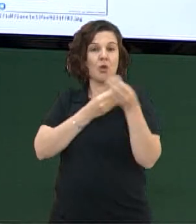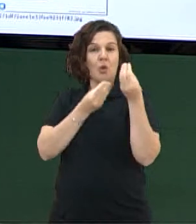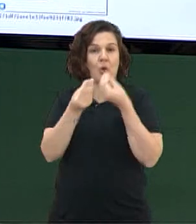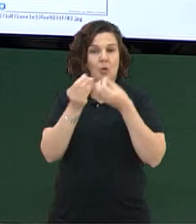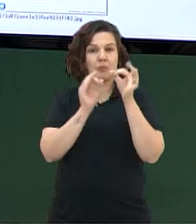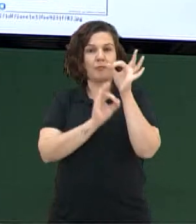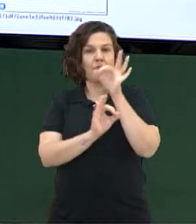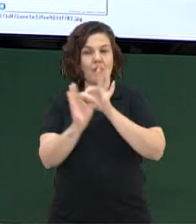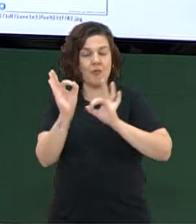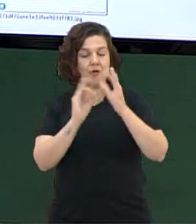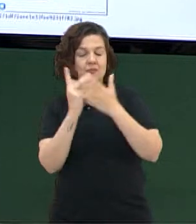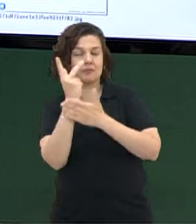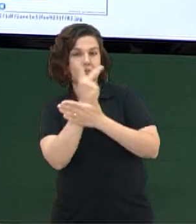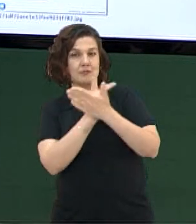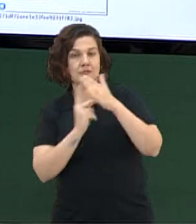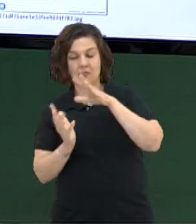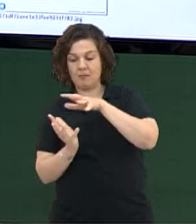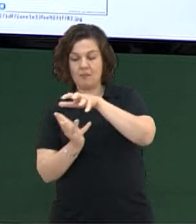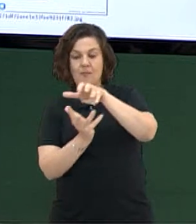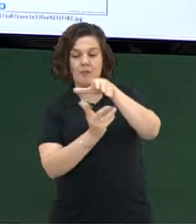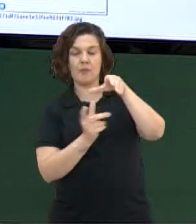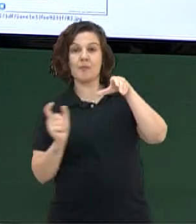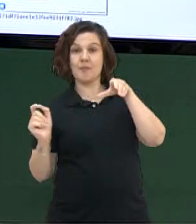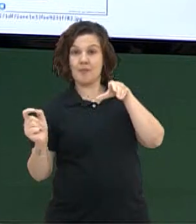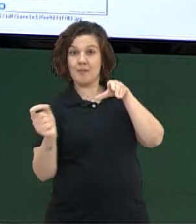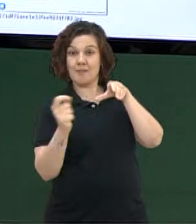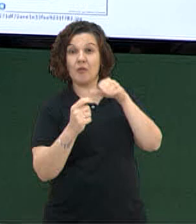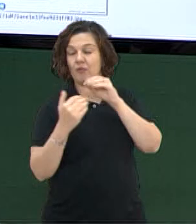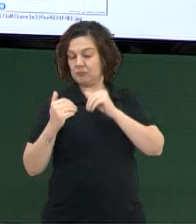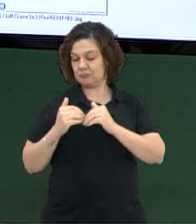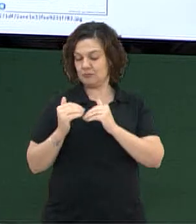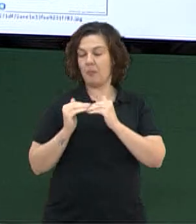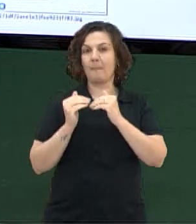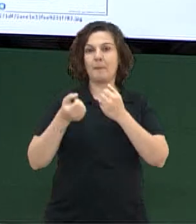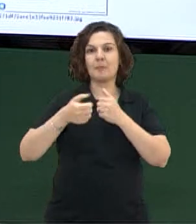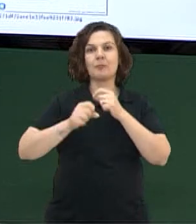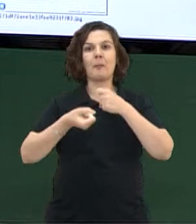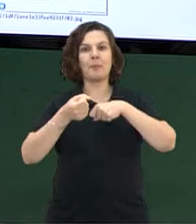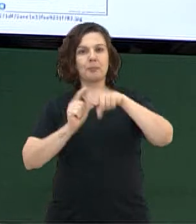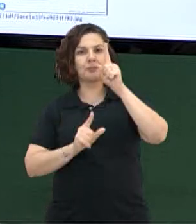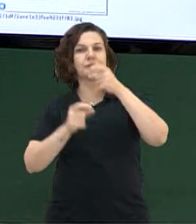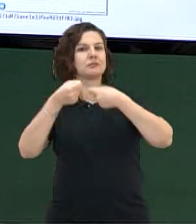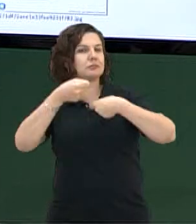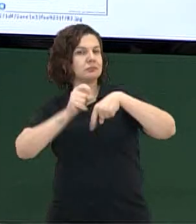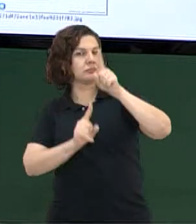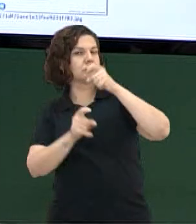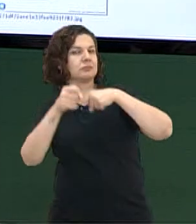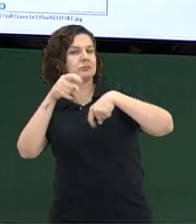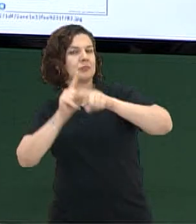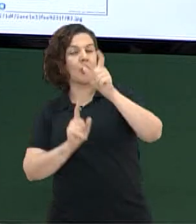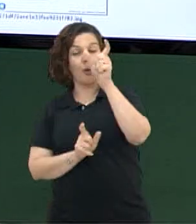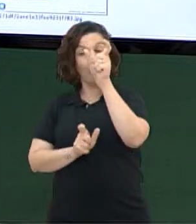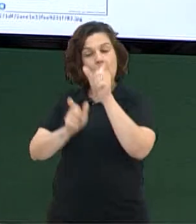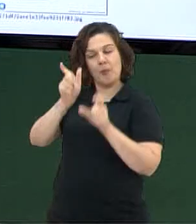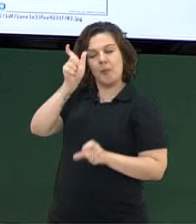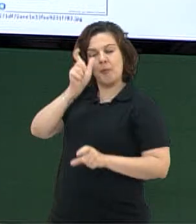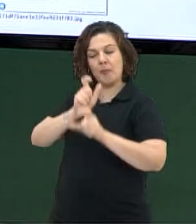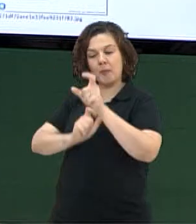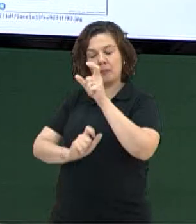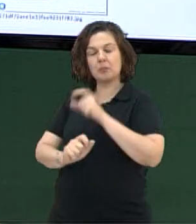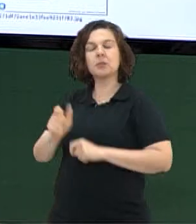de representações da superfície terrestre, elas foram evoluindo à medida com que o ser humano foi tendo